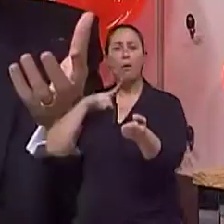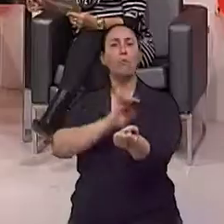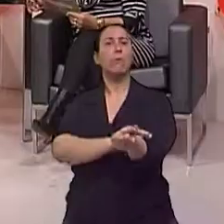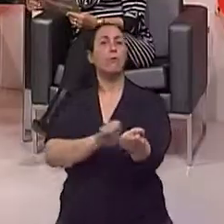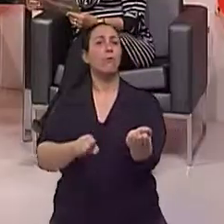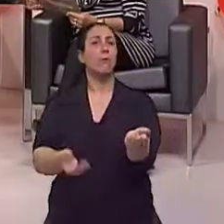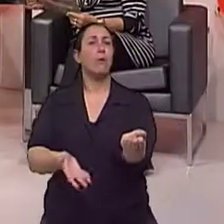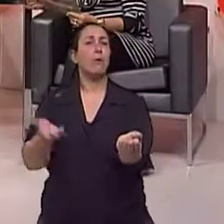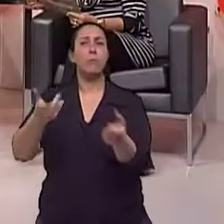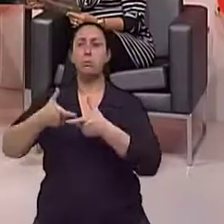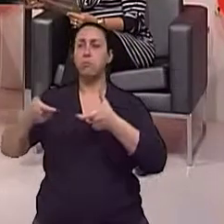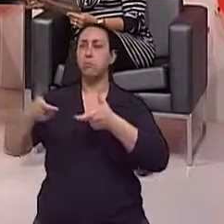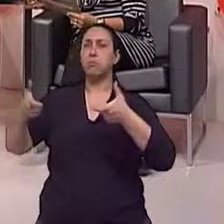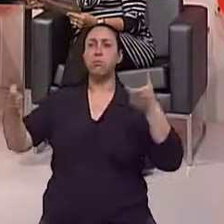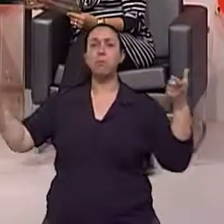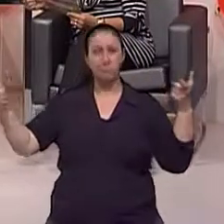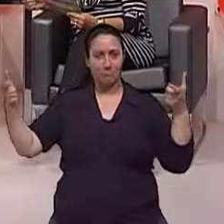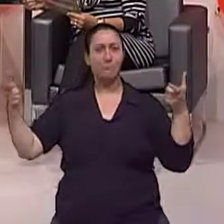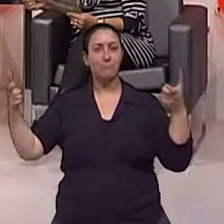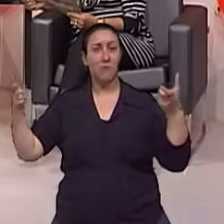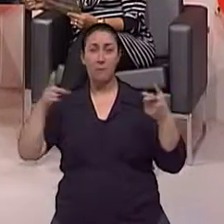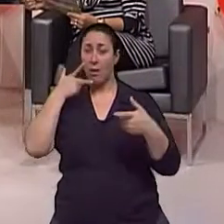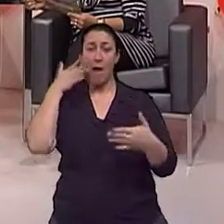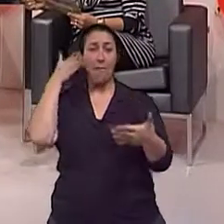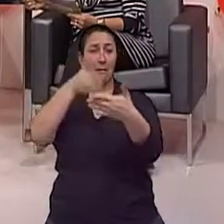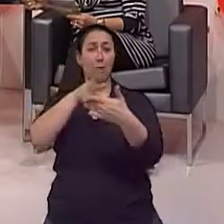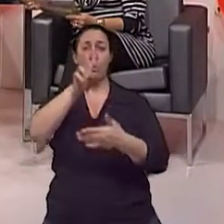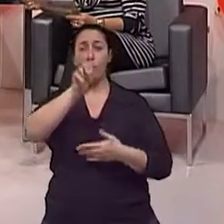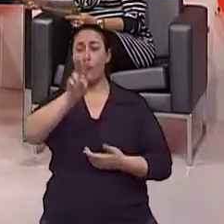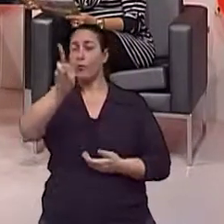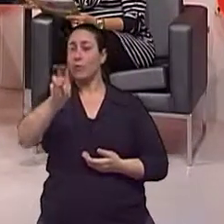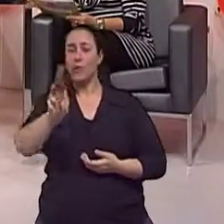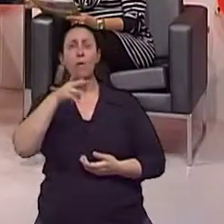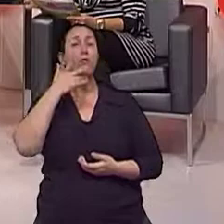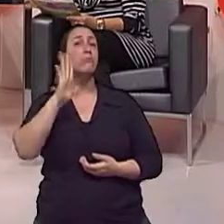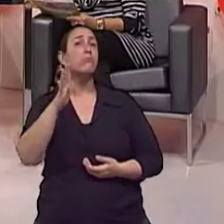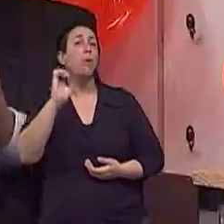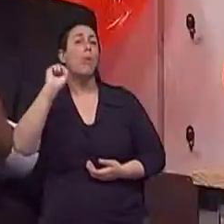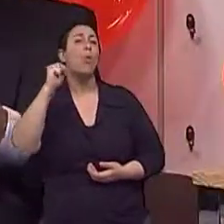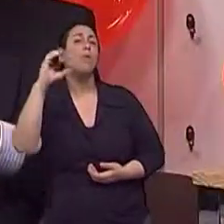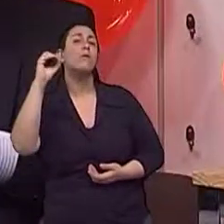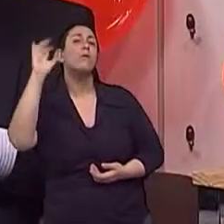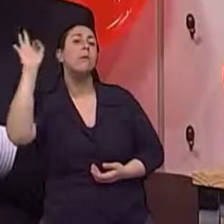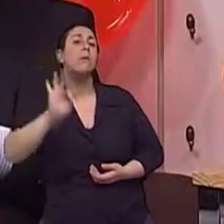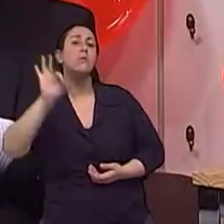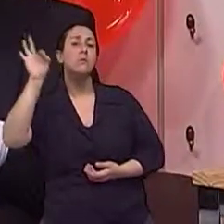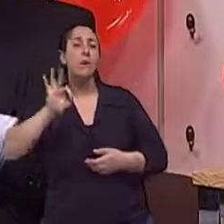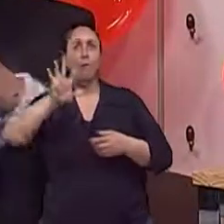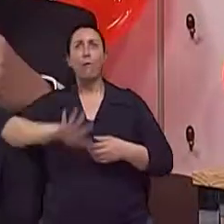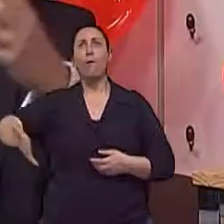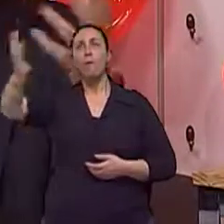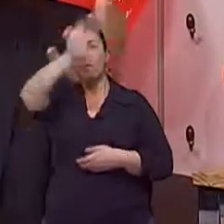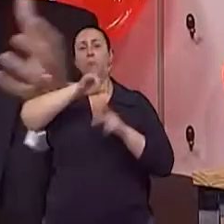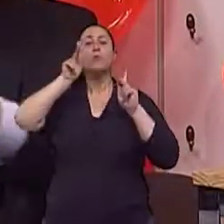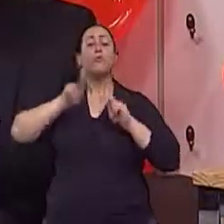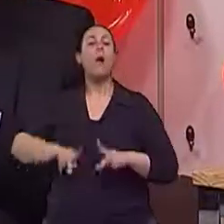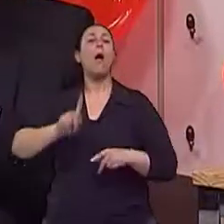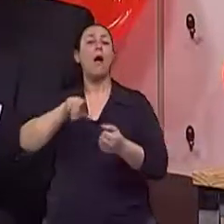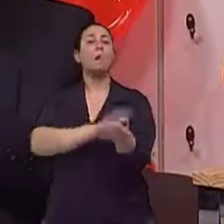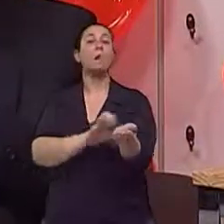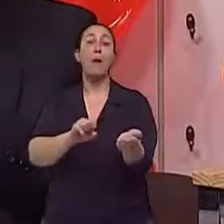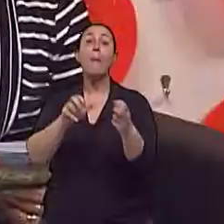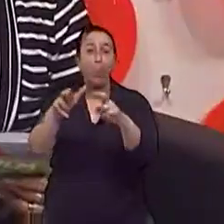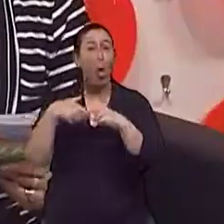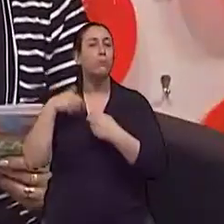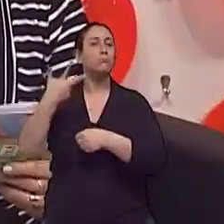aumentar em 80% de hipertensa até 2025 porque porque a população brasileira está envelhecendo e nós vamos ser